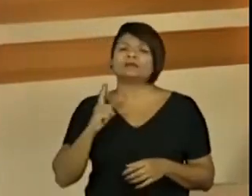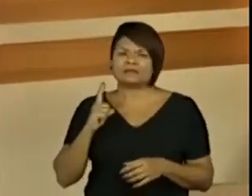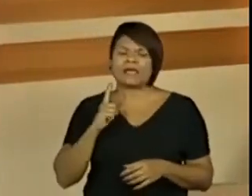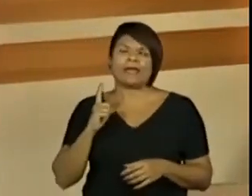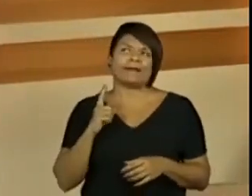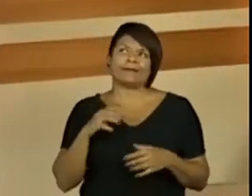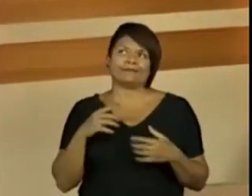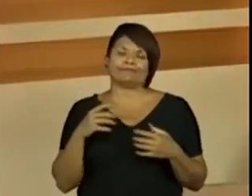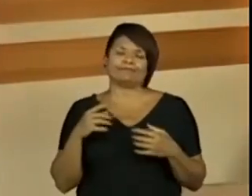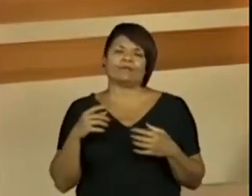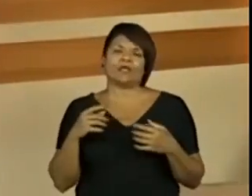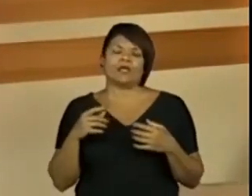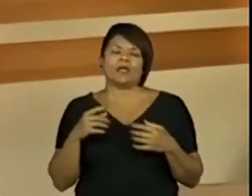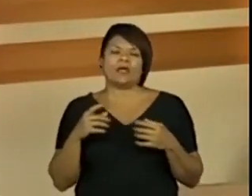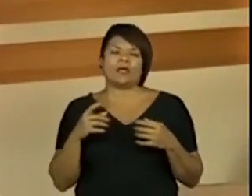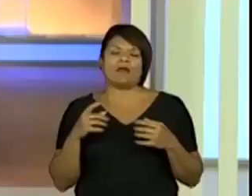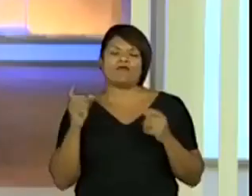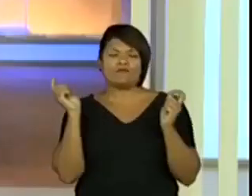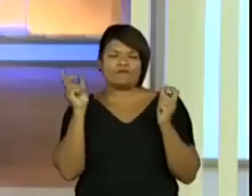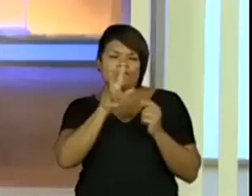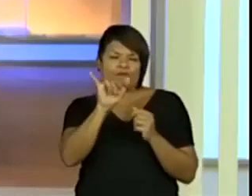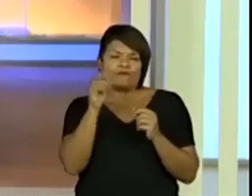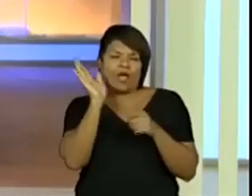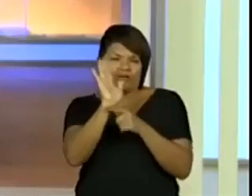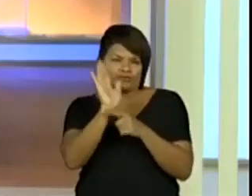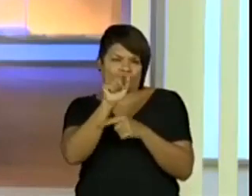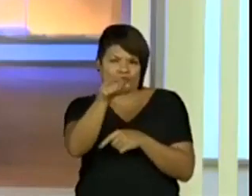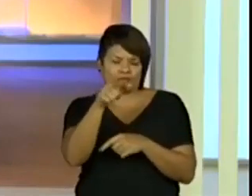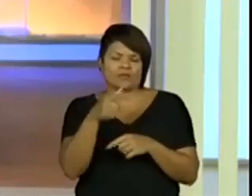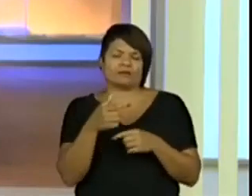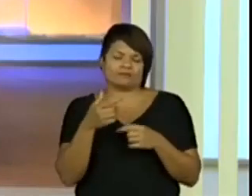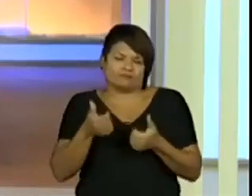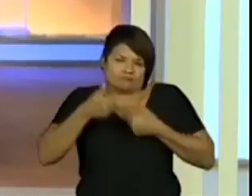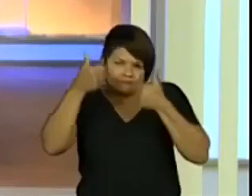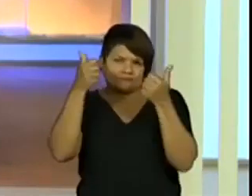depois dessa nossa intervenção. Pode passar.